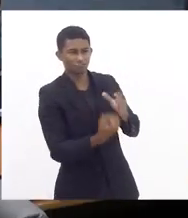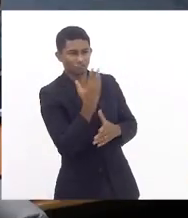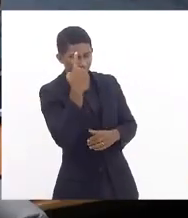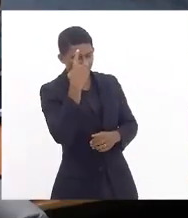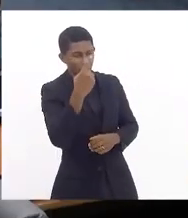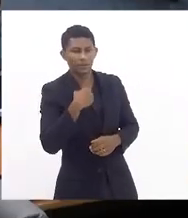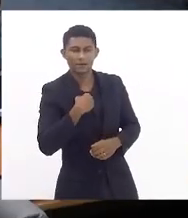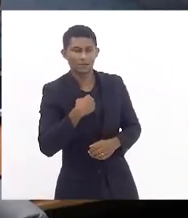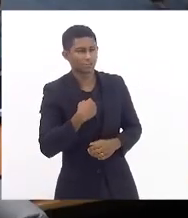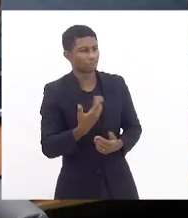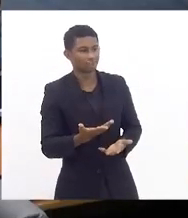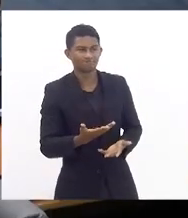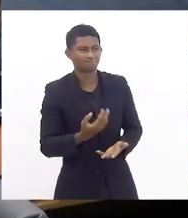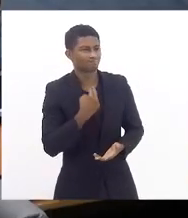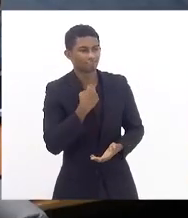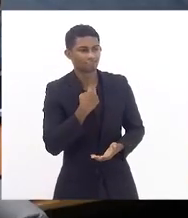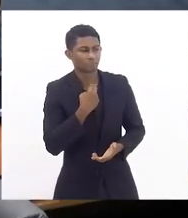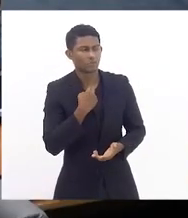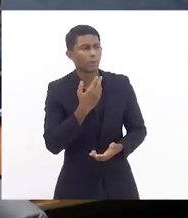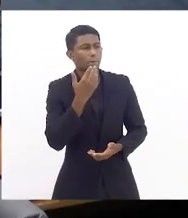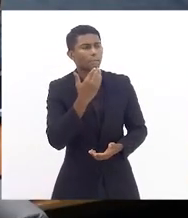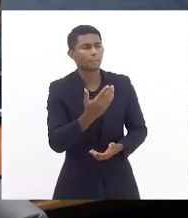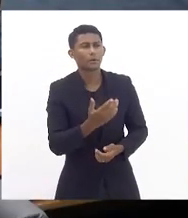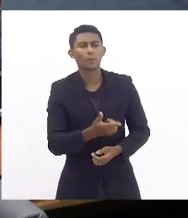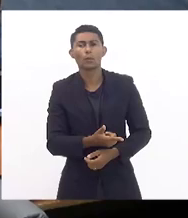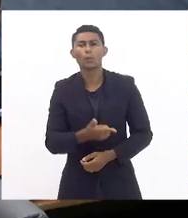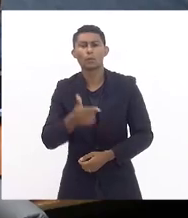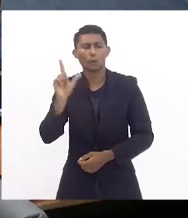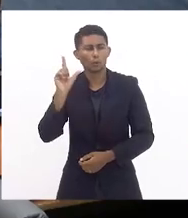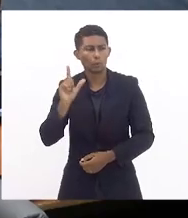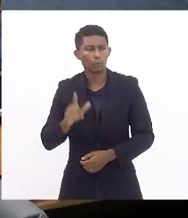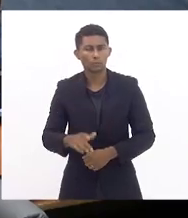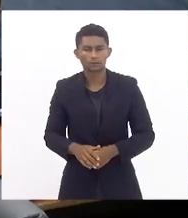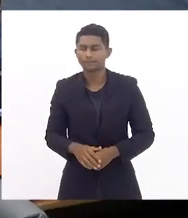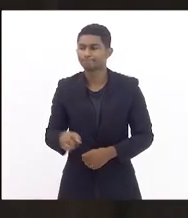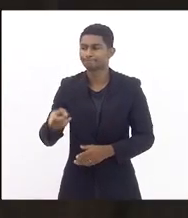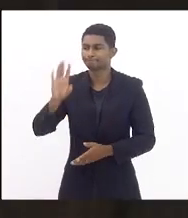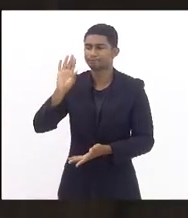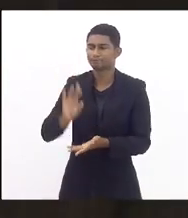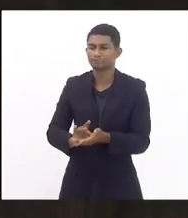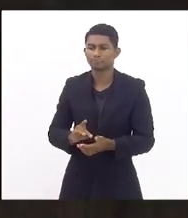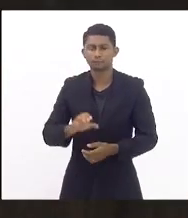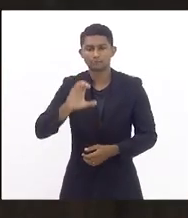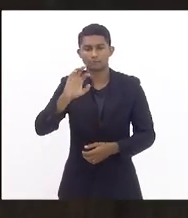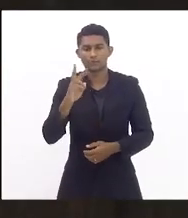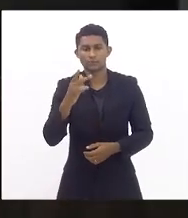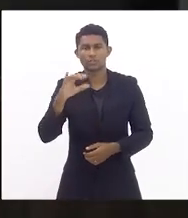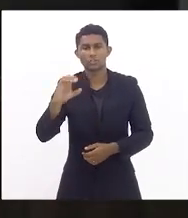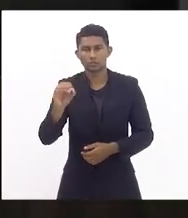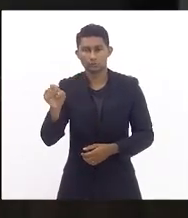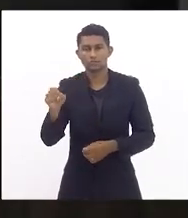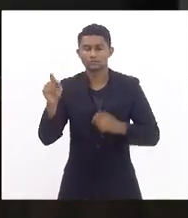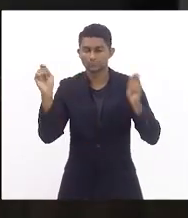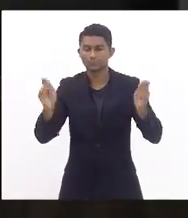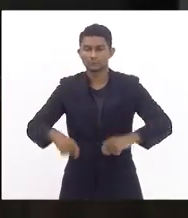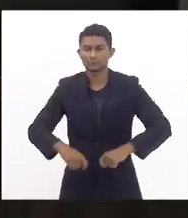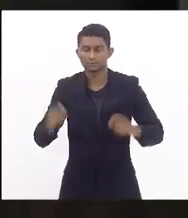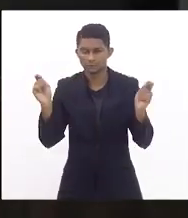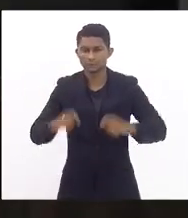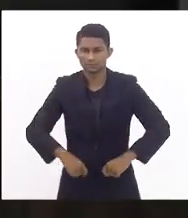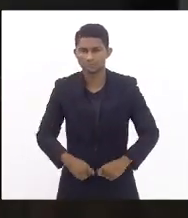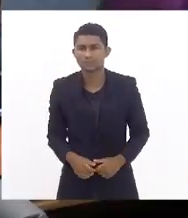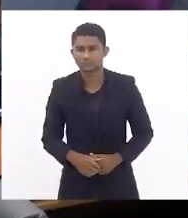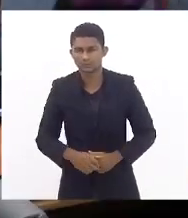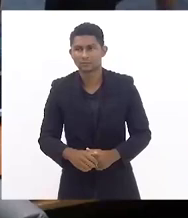Eu sou autor, senhor presidente. Pede aí para o... Chico, verdade. Chico Machado pode ler o deputado parecer. Chico Machado.